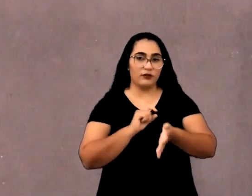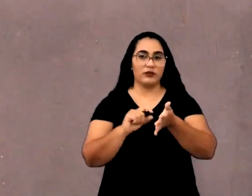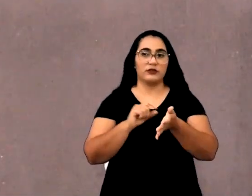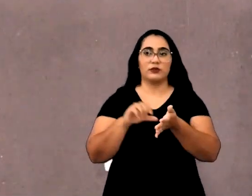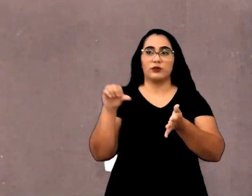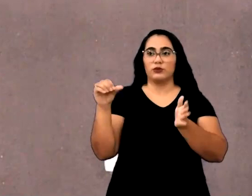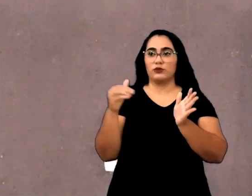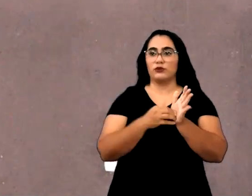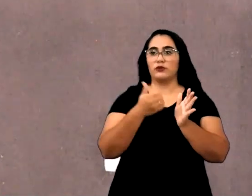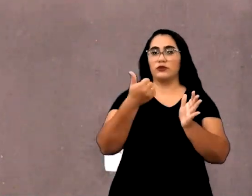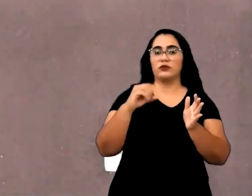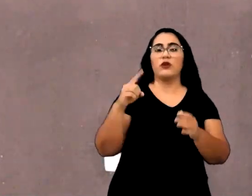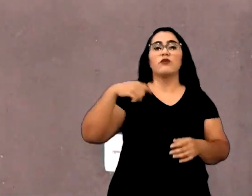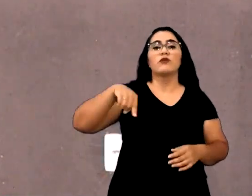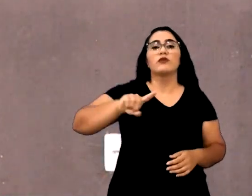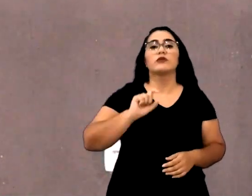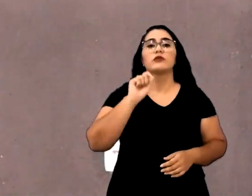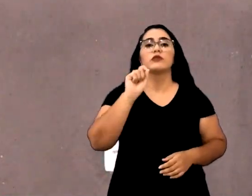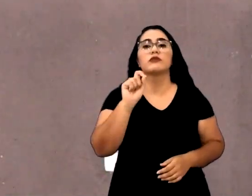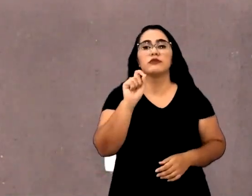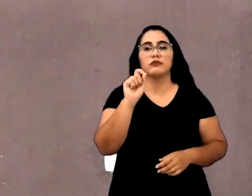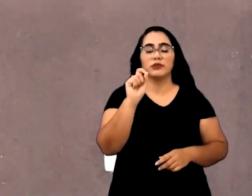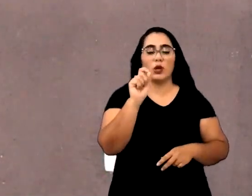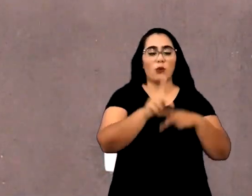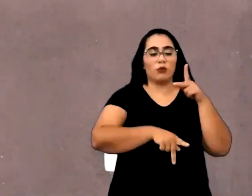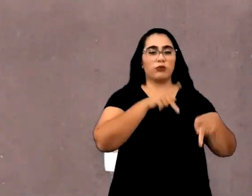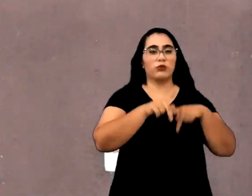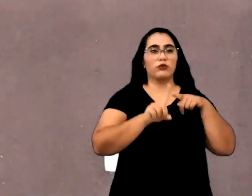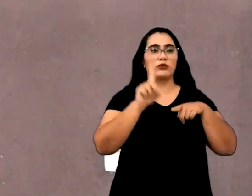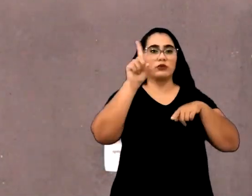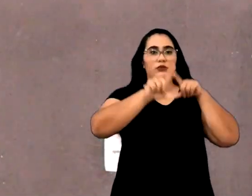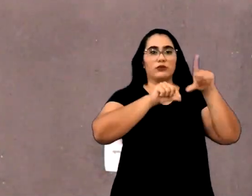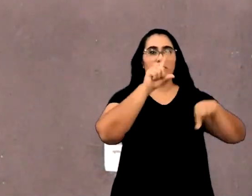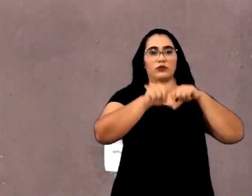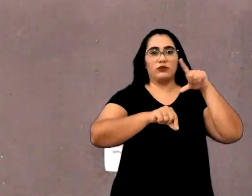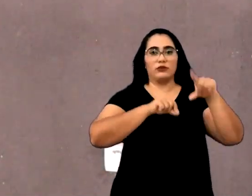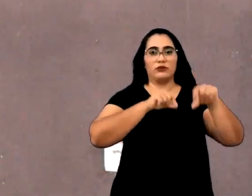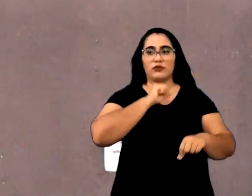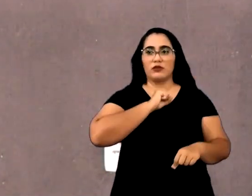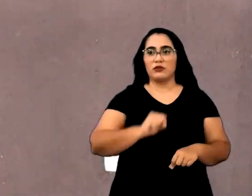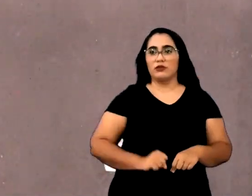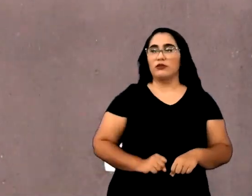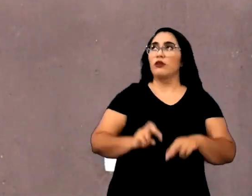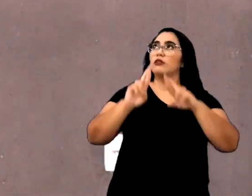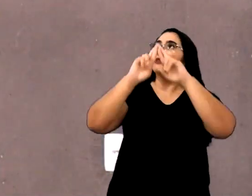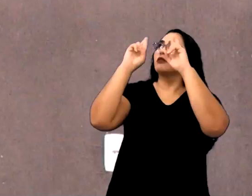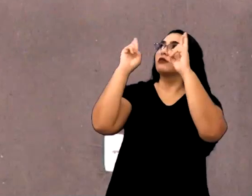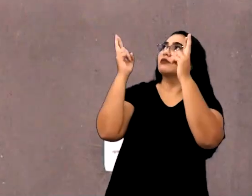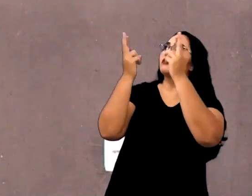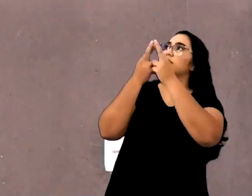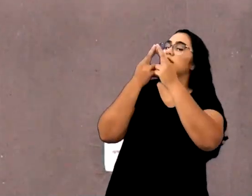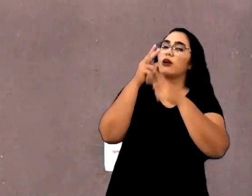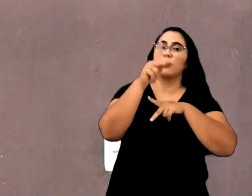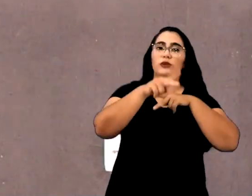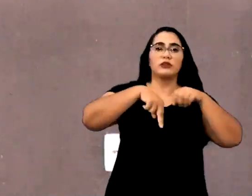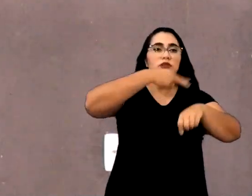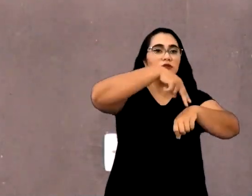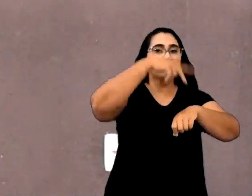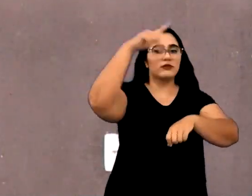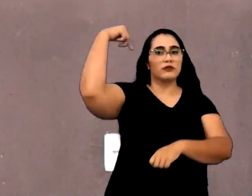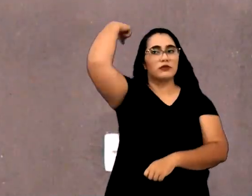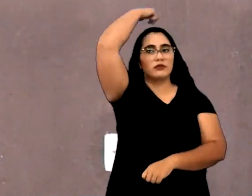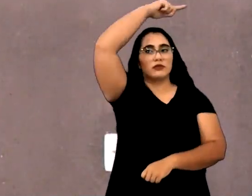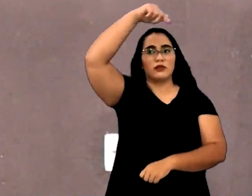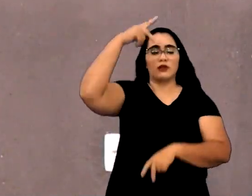Versículo 9 e 10 diz assim, vós, porém, sois raça eleita, sacerdote real, nação santa, povo